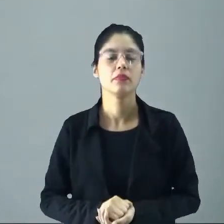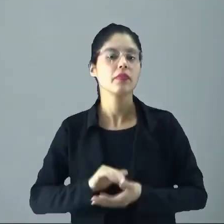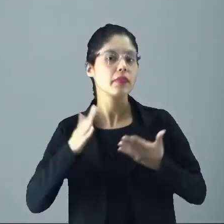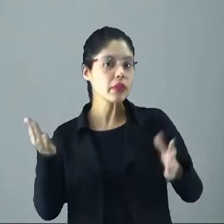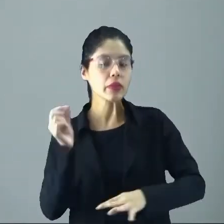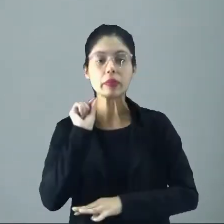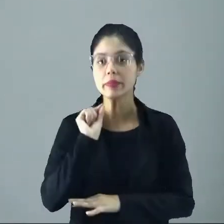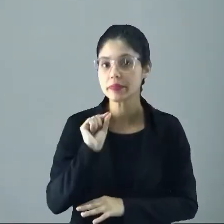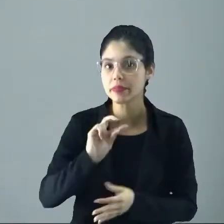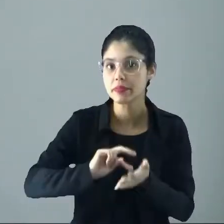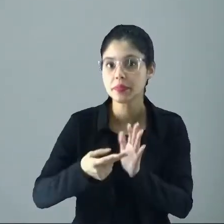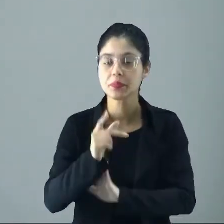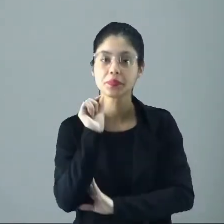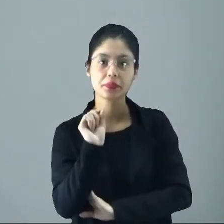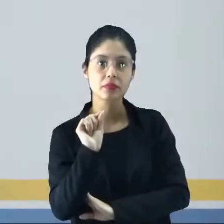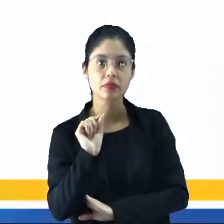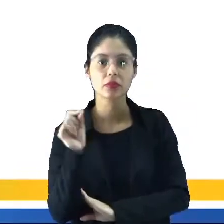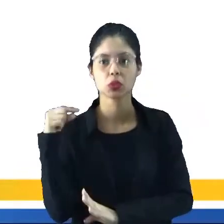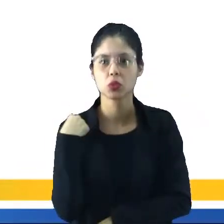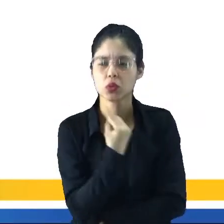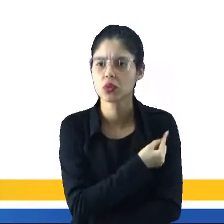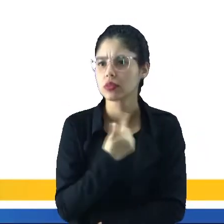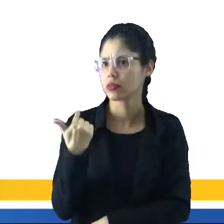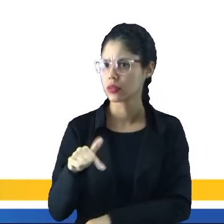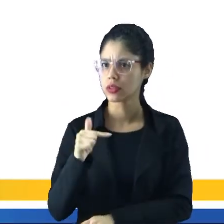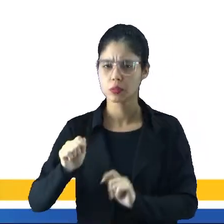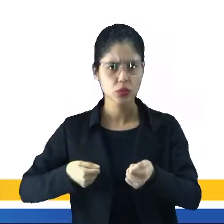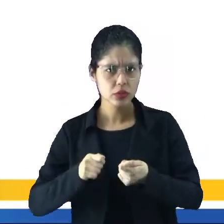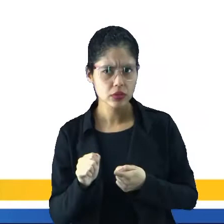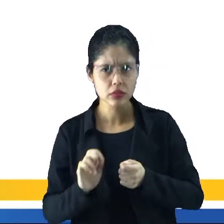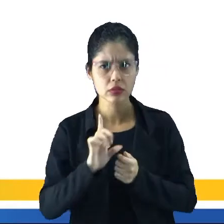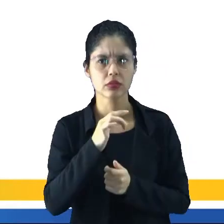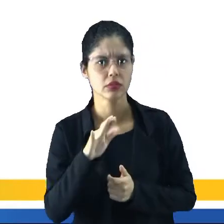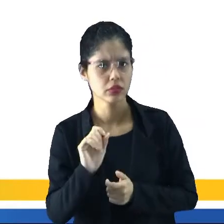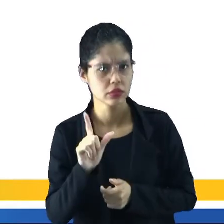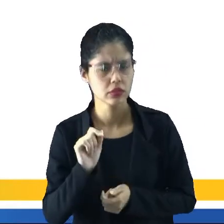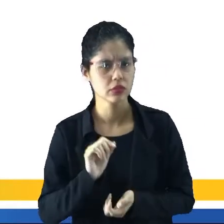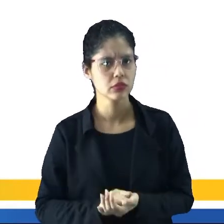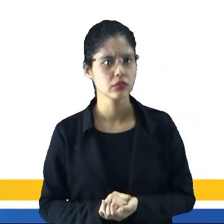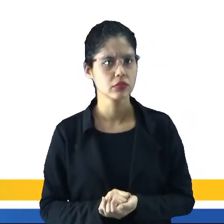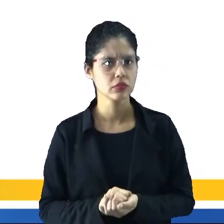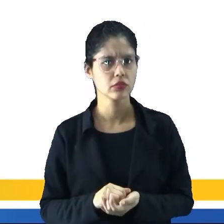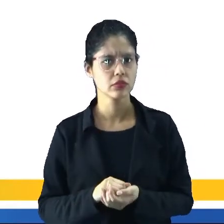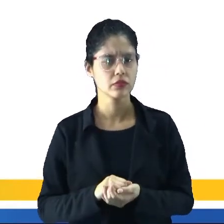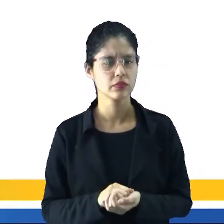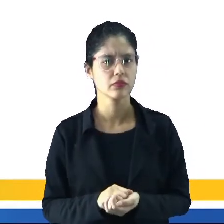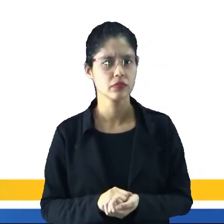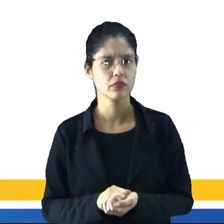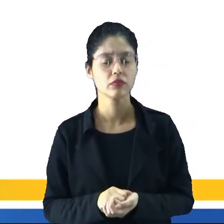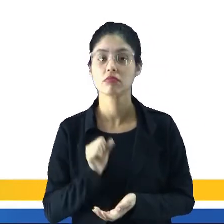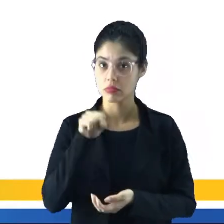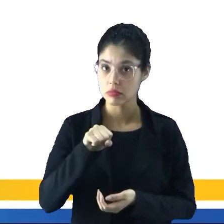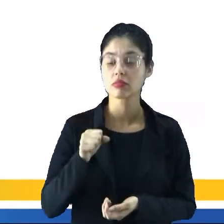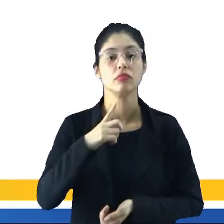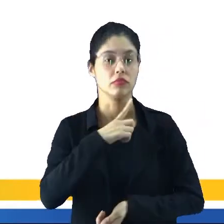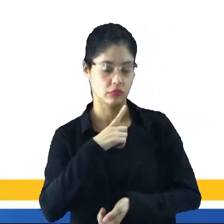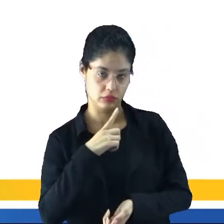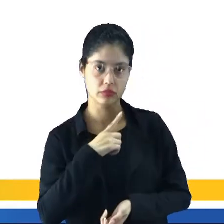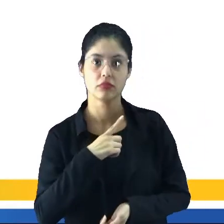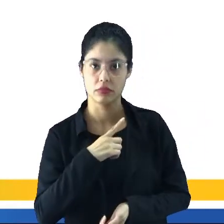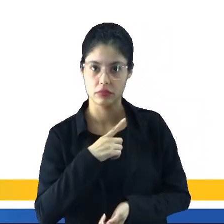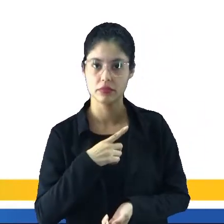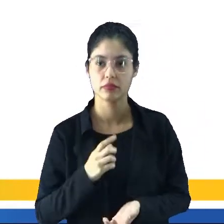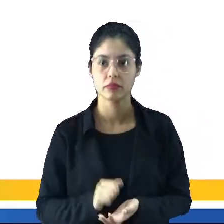Então, quer dizer então que a gente não tem domínio lexical da língua portuguesa? Sim, nós temos o